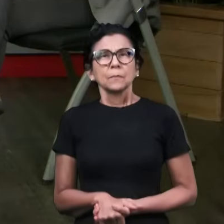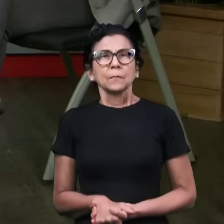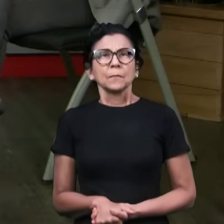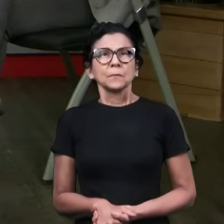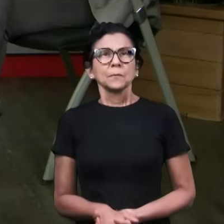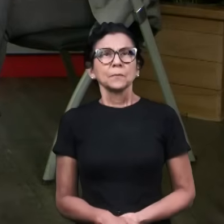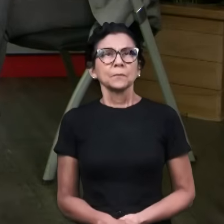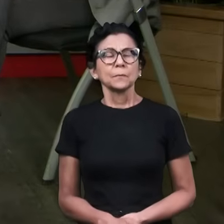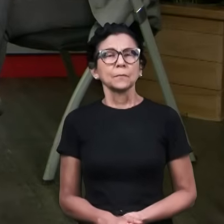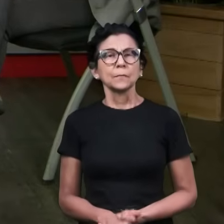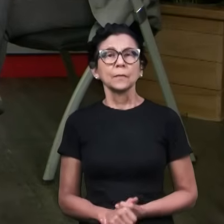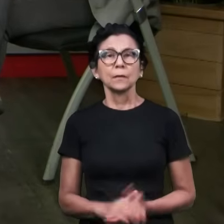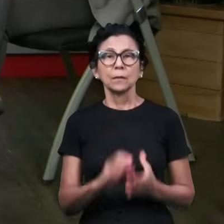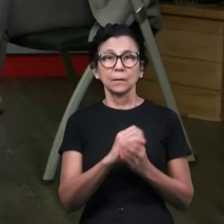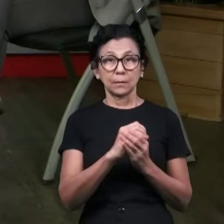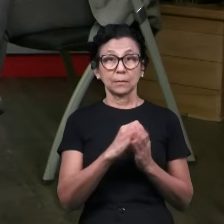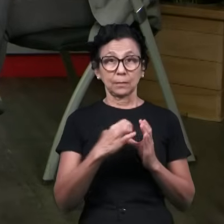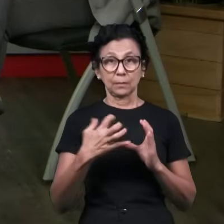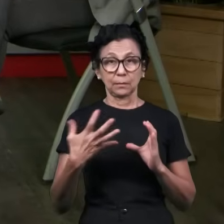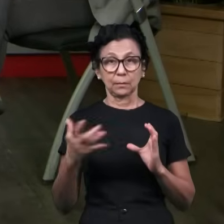essas designações,